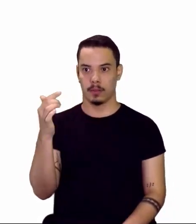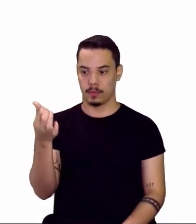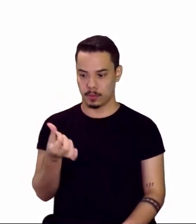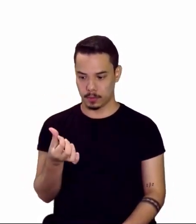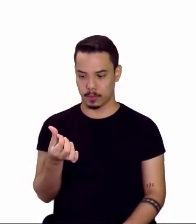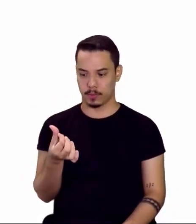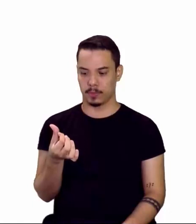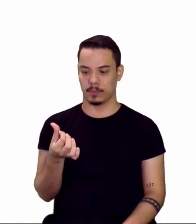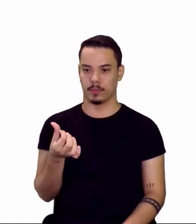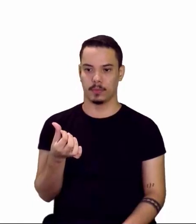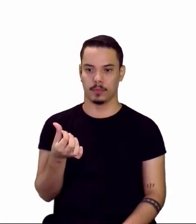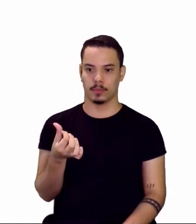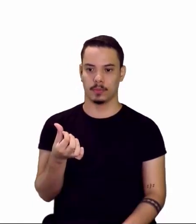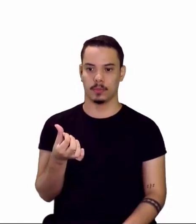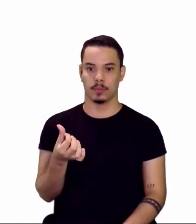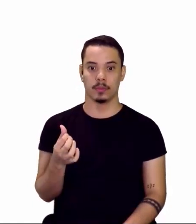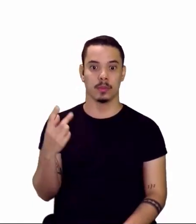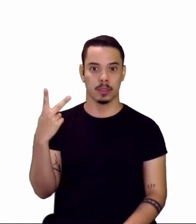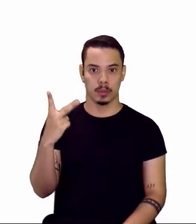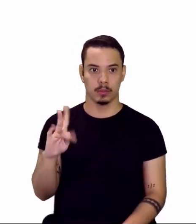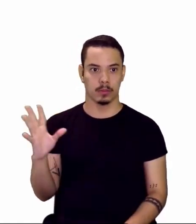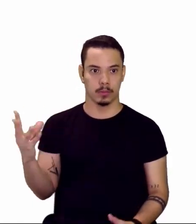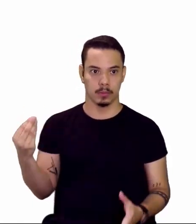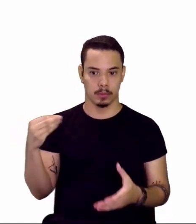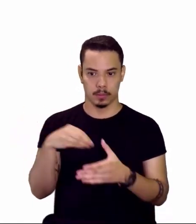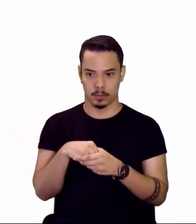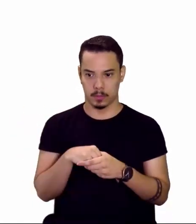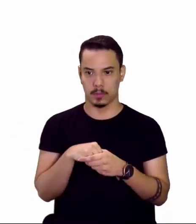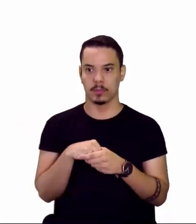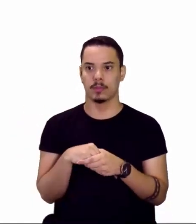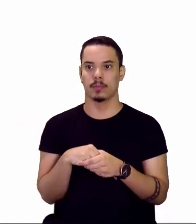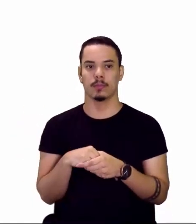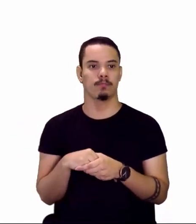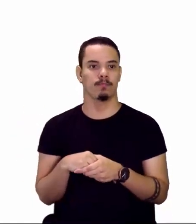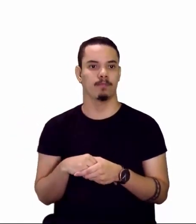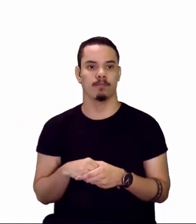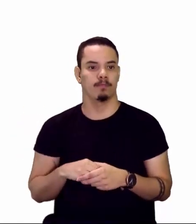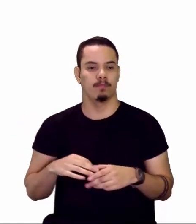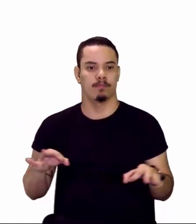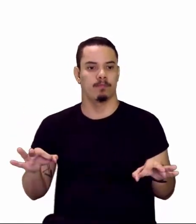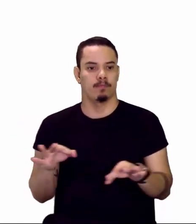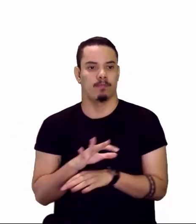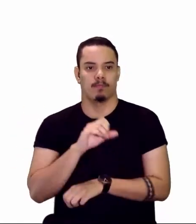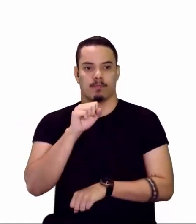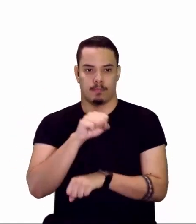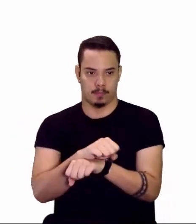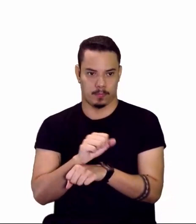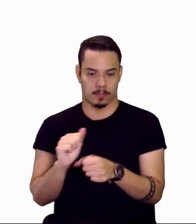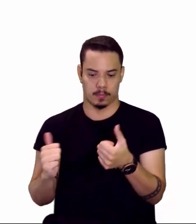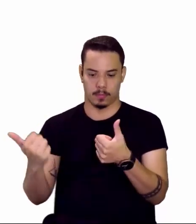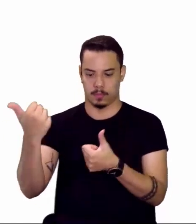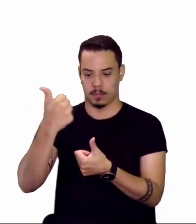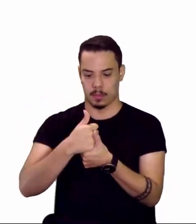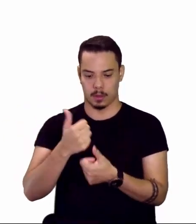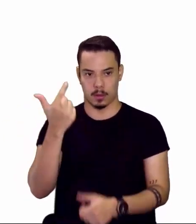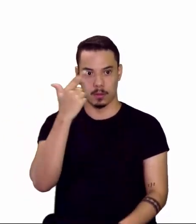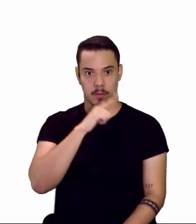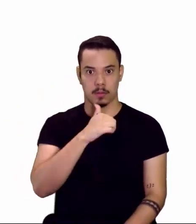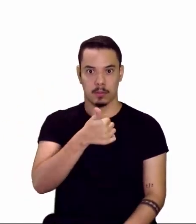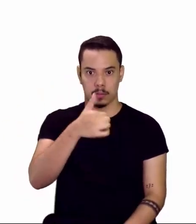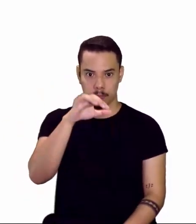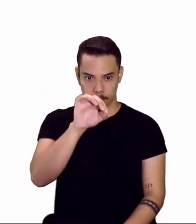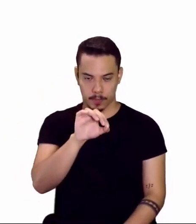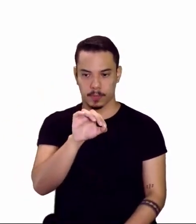SF6, o seu octeto deixou de ser octeto e ele passou a adquirir 10